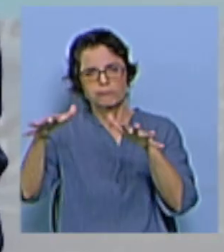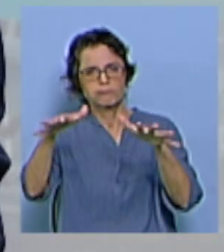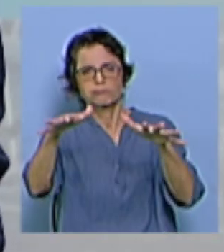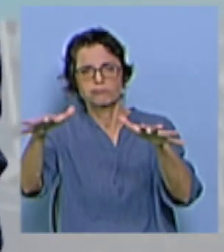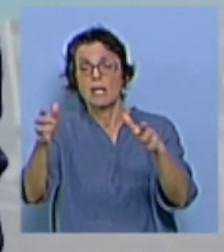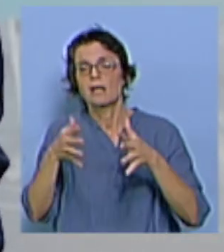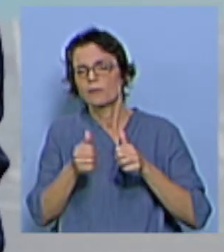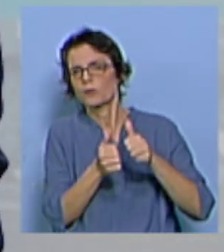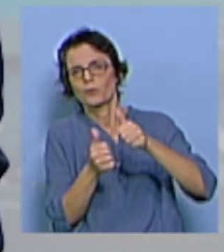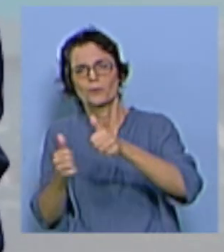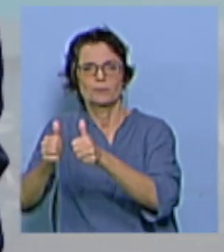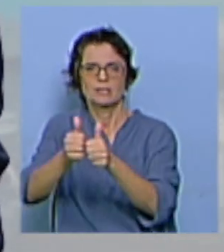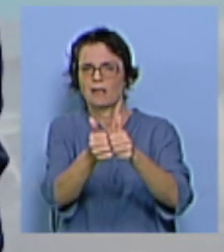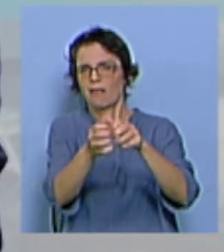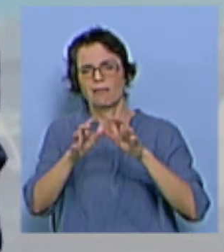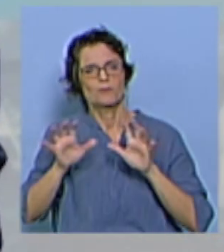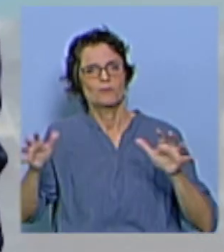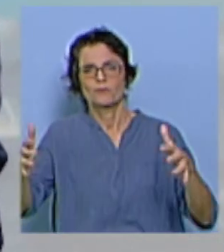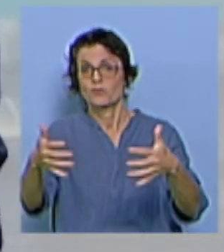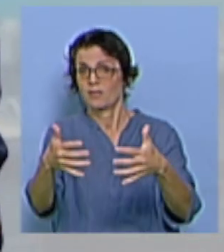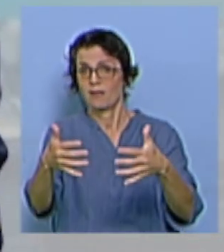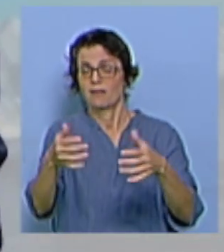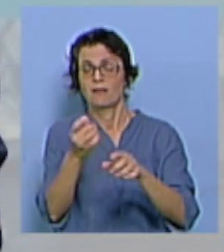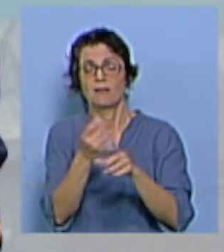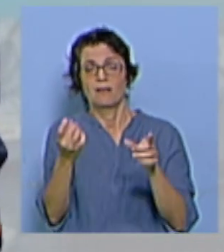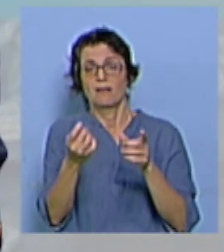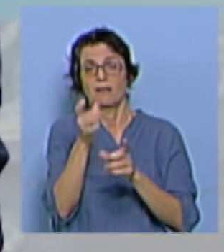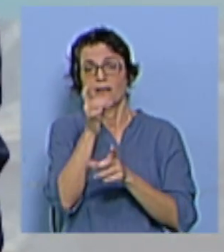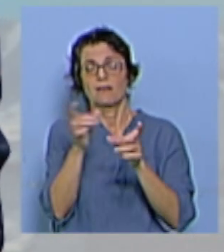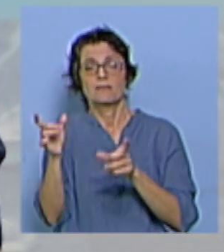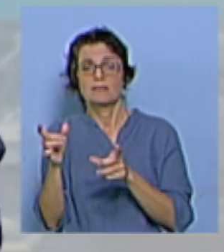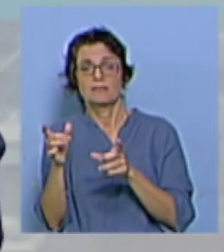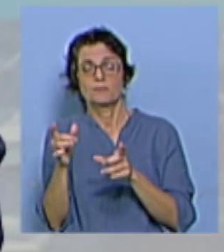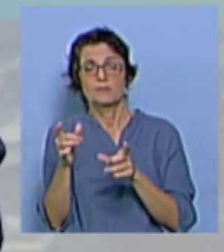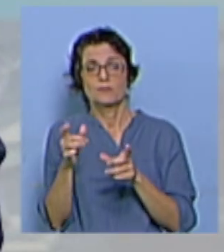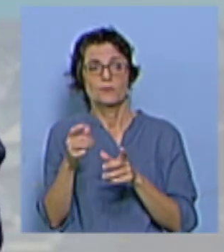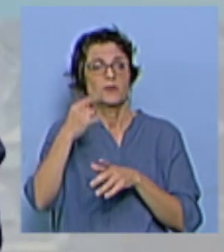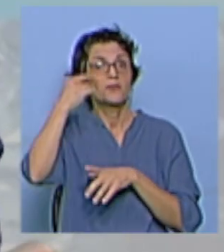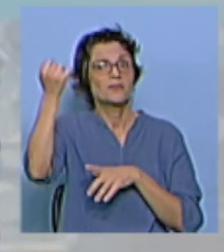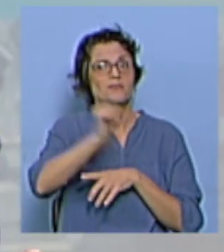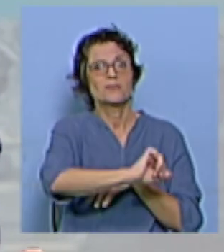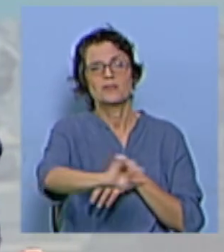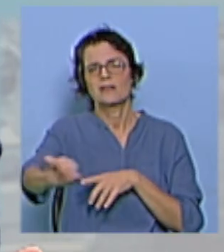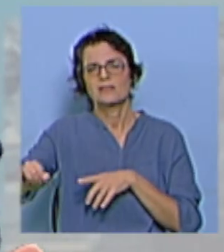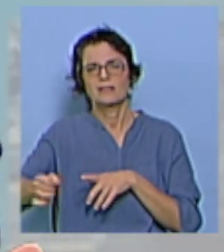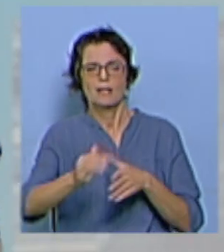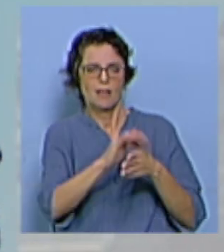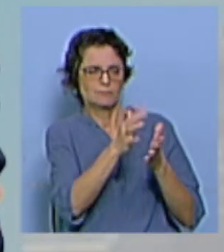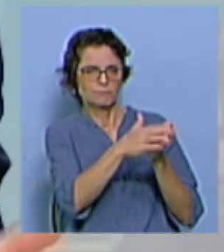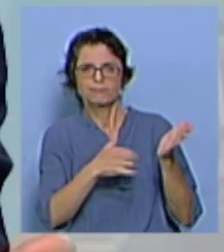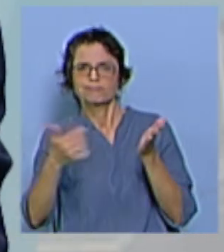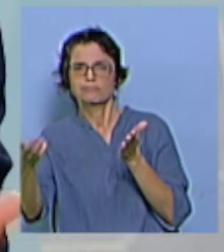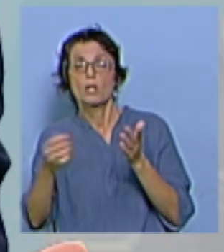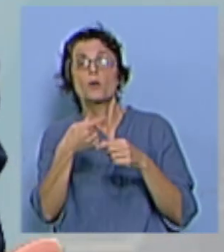de comunidade em comunidade, que passavam, tinham sempre há um novo escrito de Paulo, então vamos copiá-lo, vamos levá-lo para a